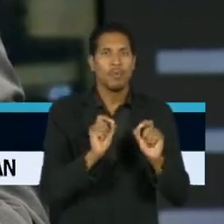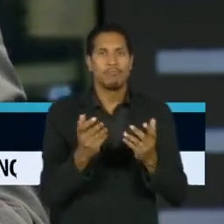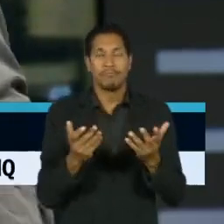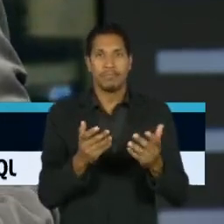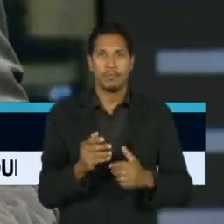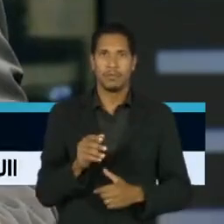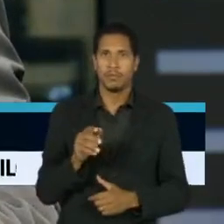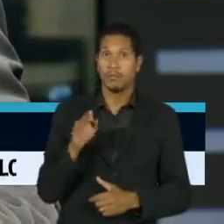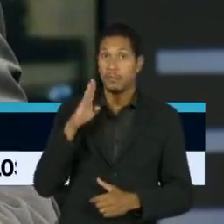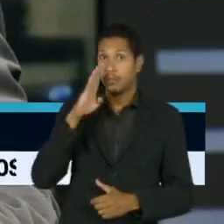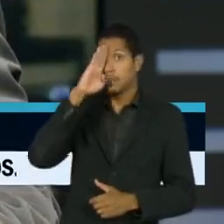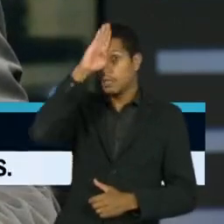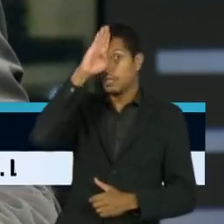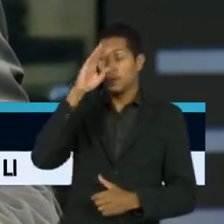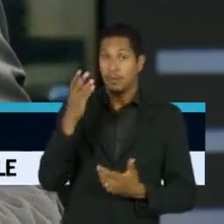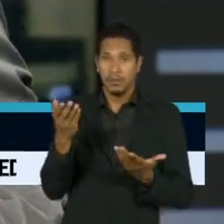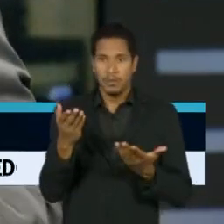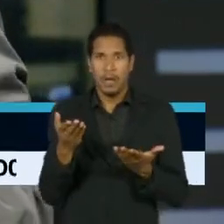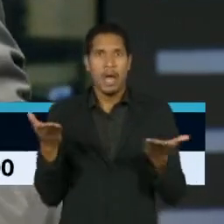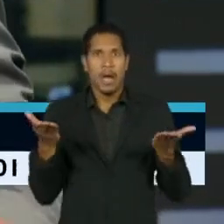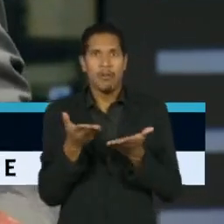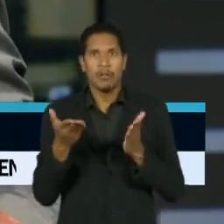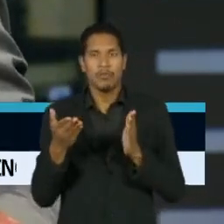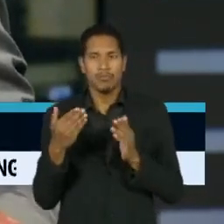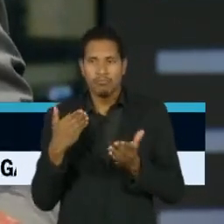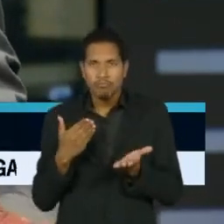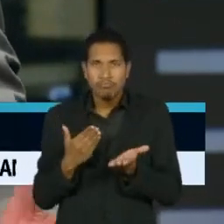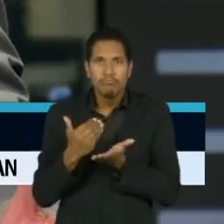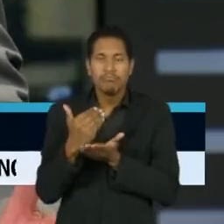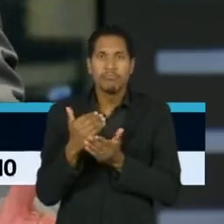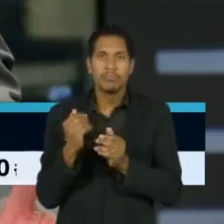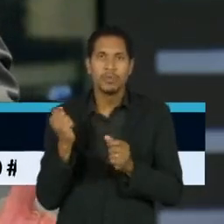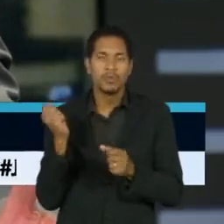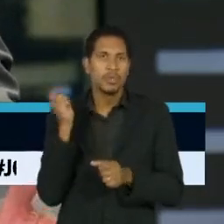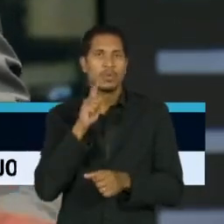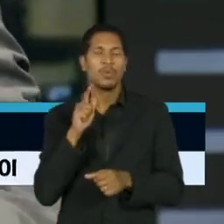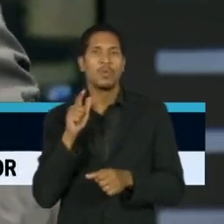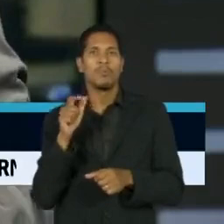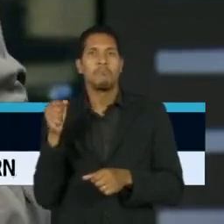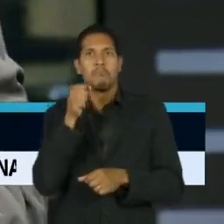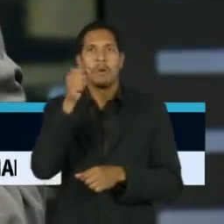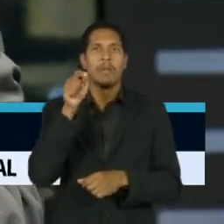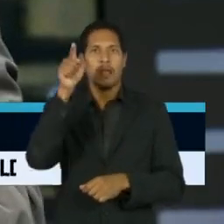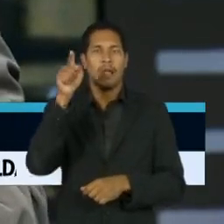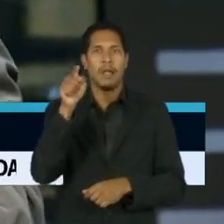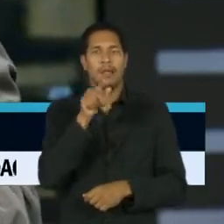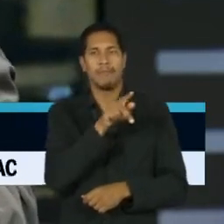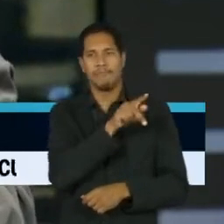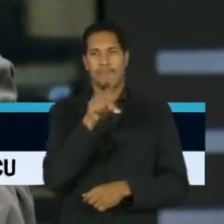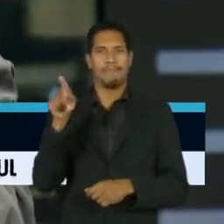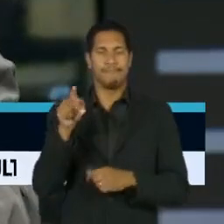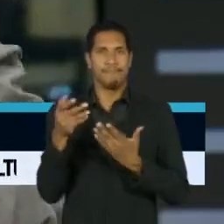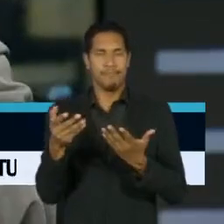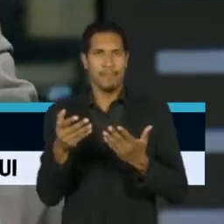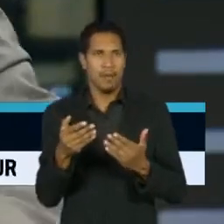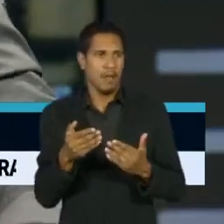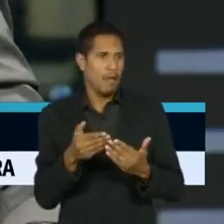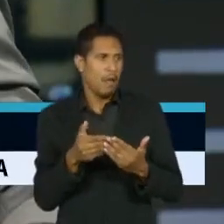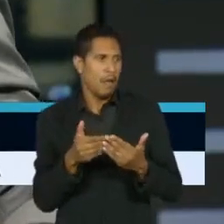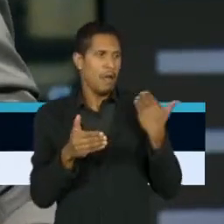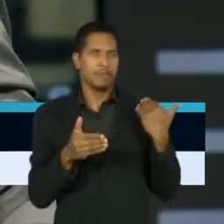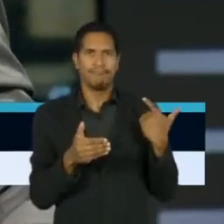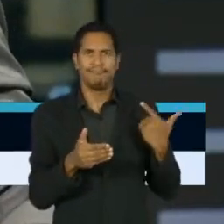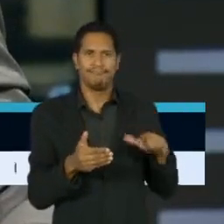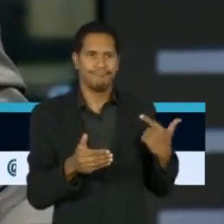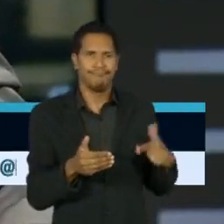no poder e descobriu cri portanto nunca teve poder nunca tem dinheiro e ele chegou e ele quer então